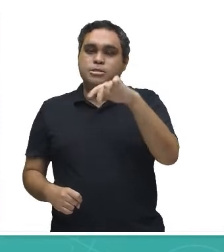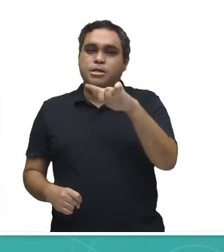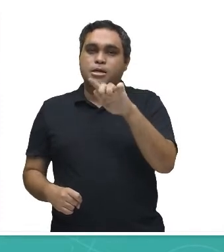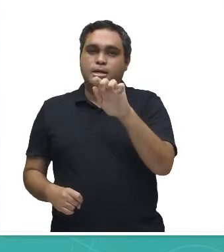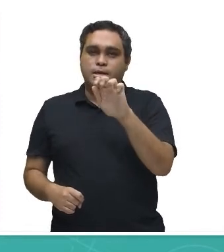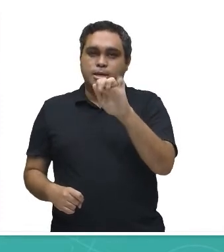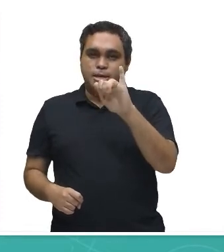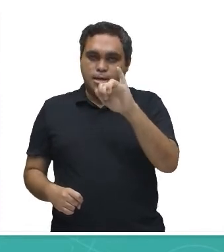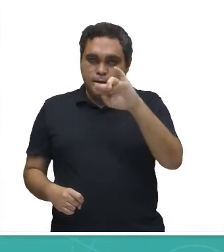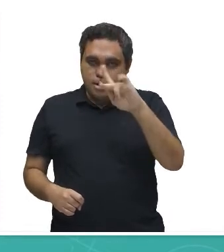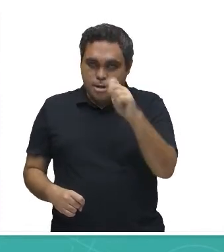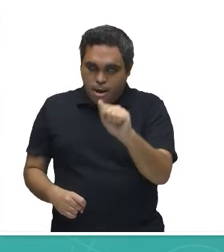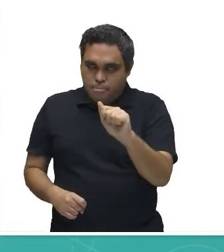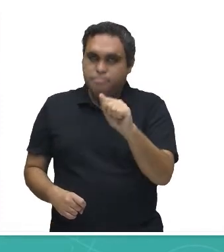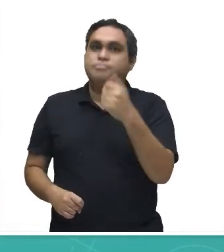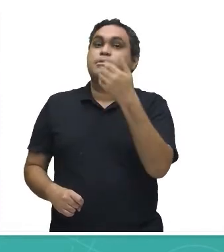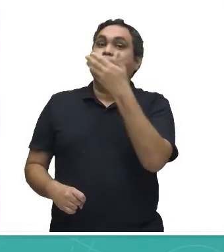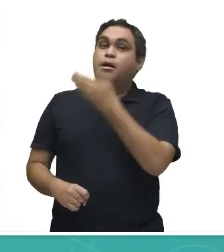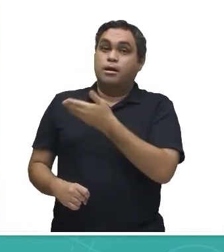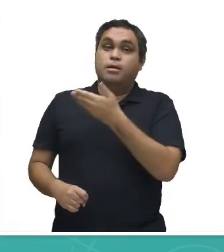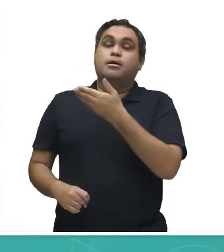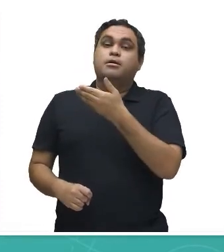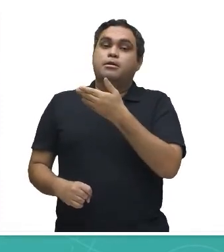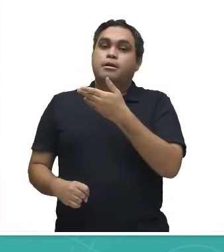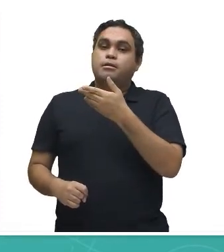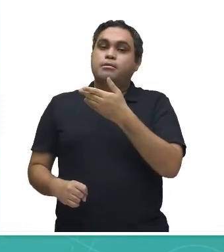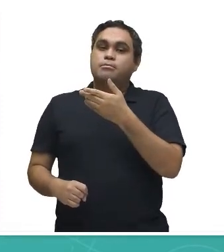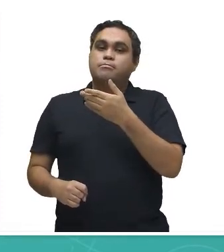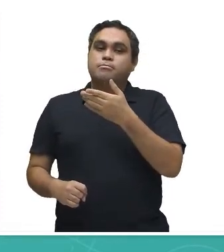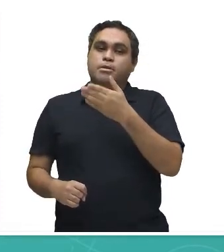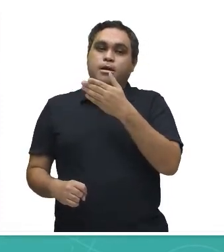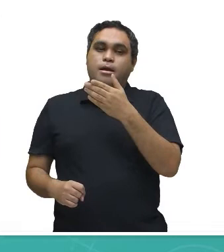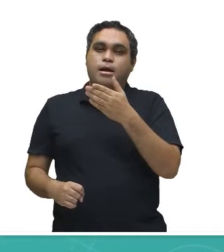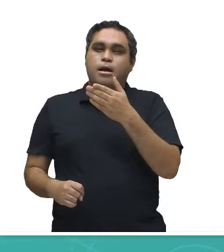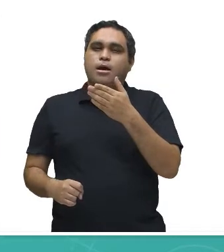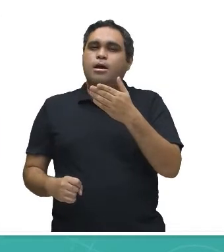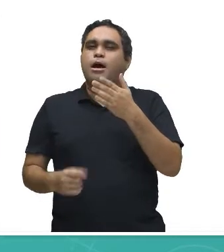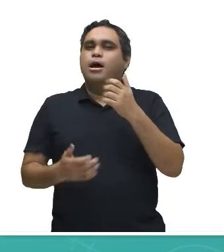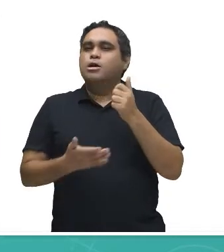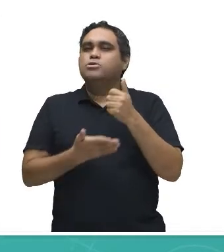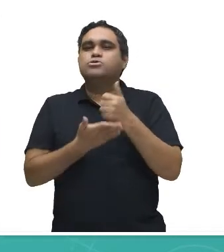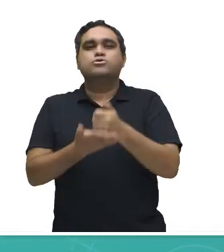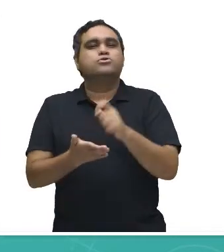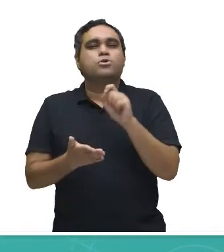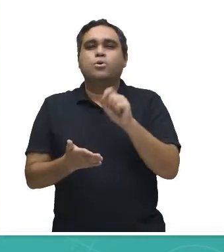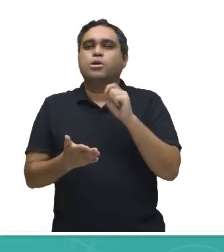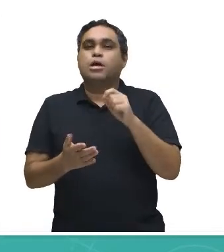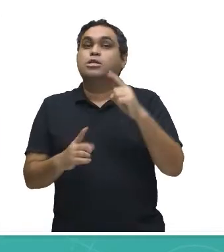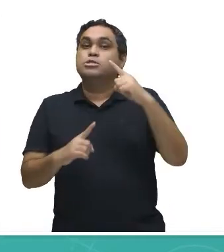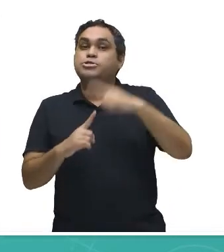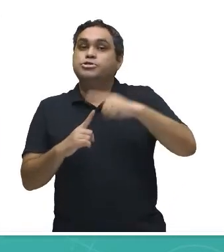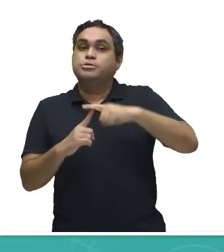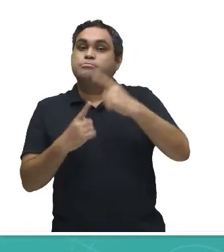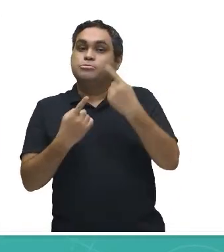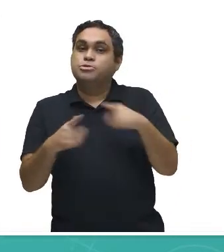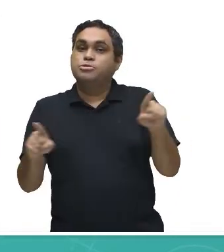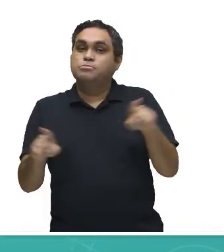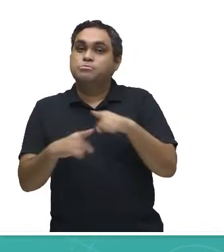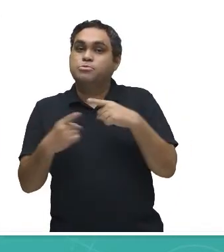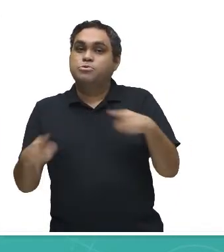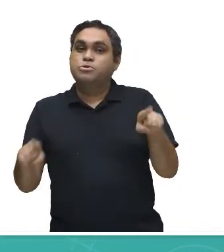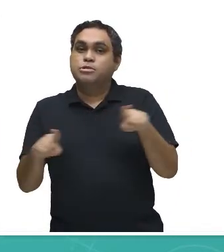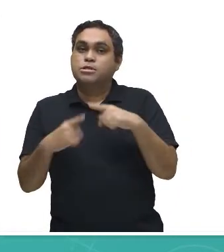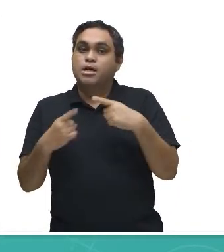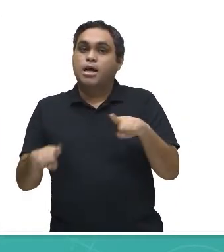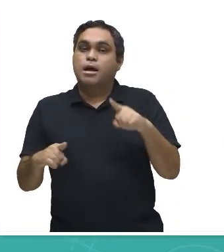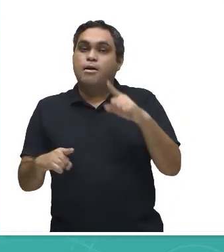brasileira, contribuiu diretamente para que o choro, vou já fazer um trechinho aqui para vocês, canto mal, mas está valendo, encontrasse